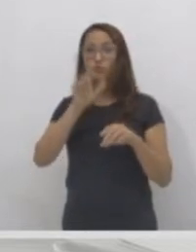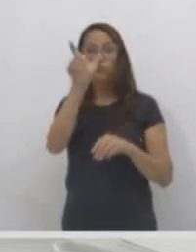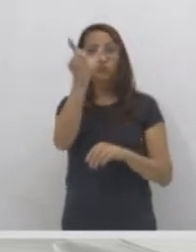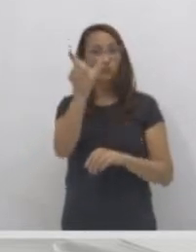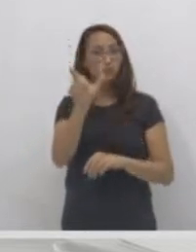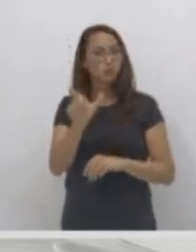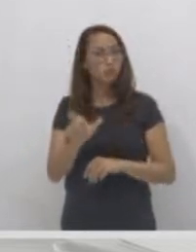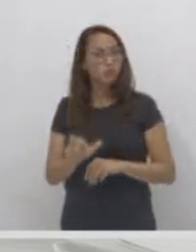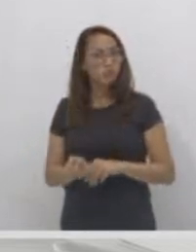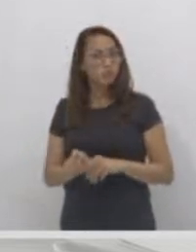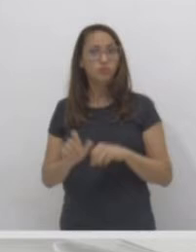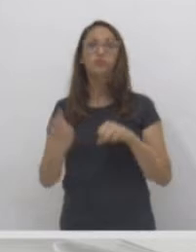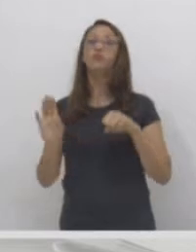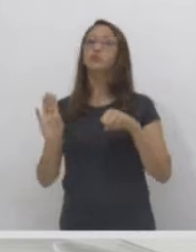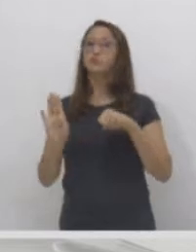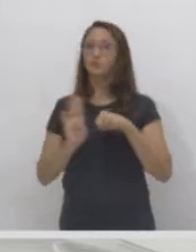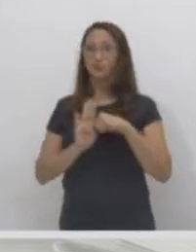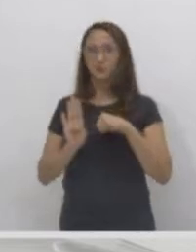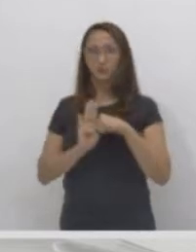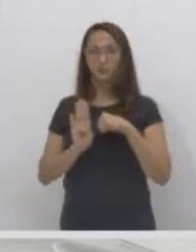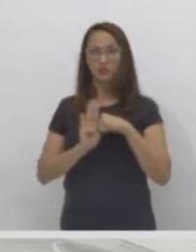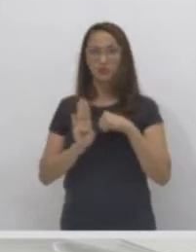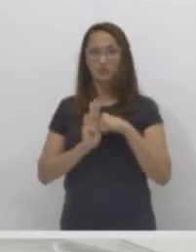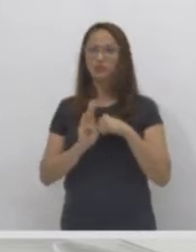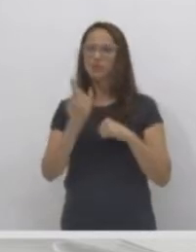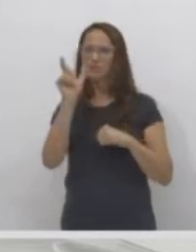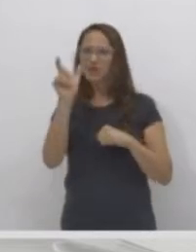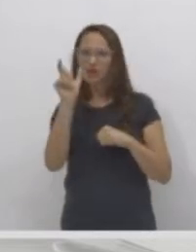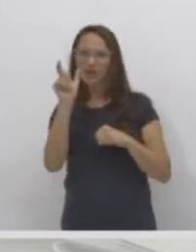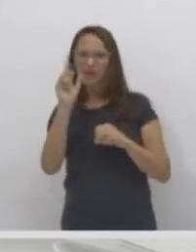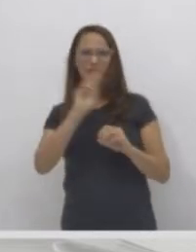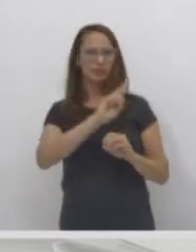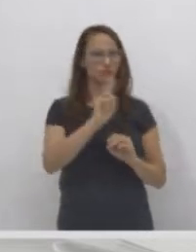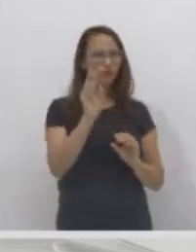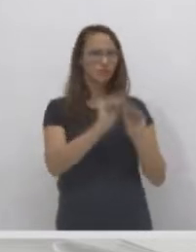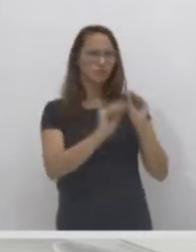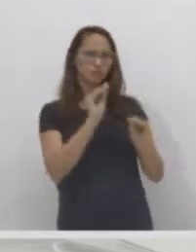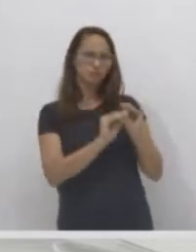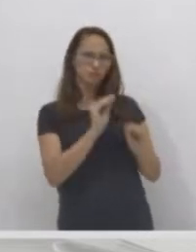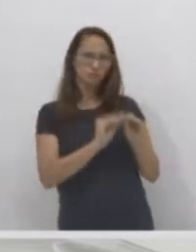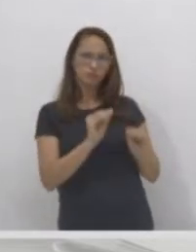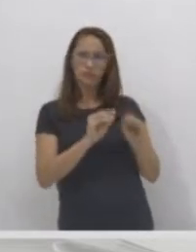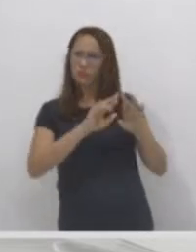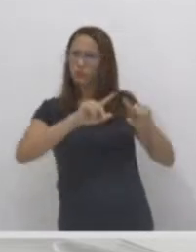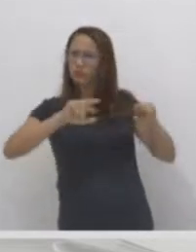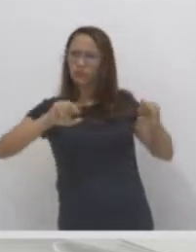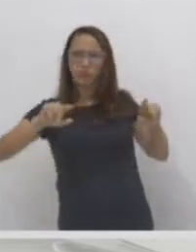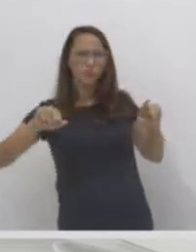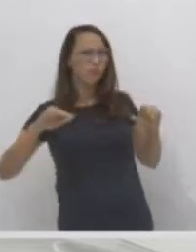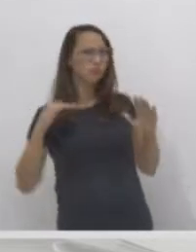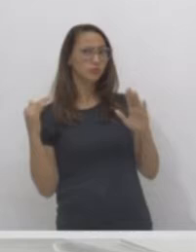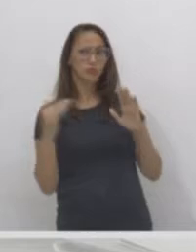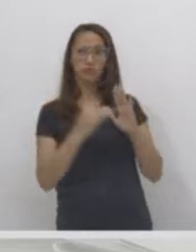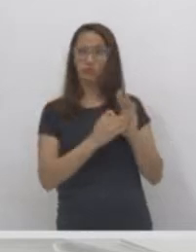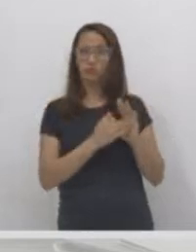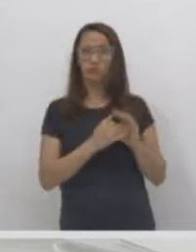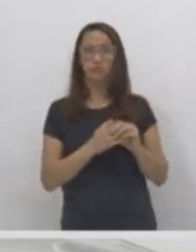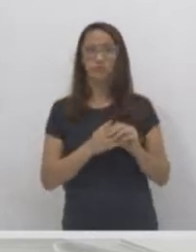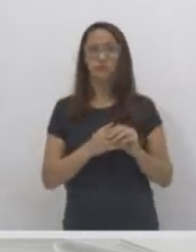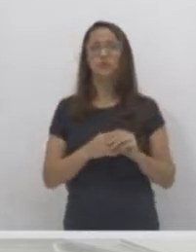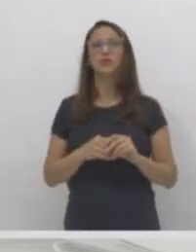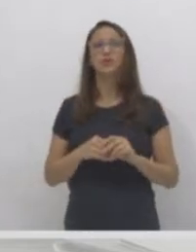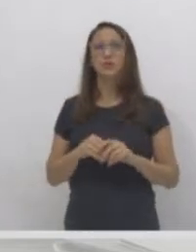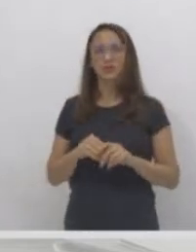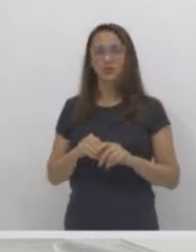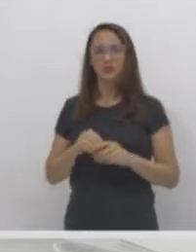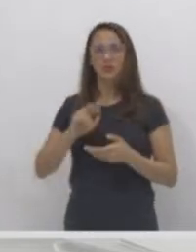substantivos, tá ok? Ou seja, palavras que dão nome a seres em geral. E agora eu vou colocar qualidades desses